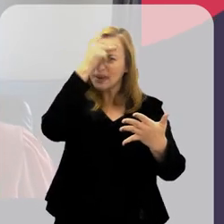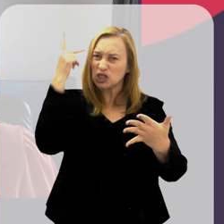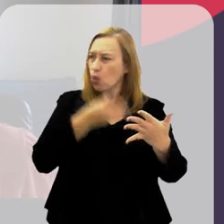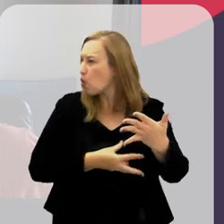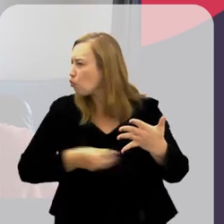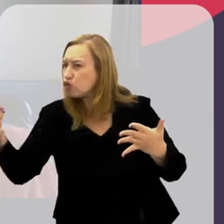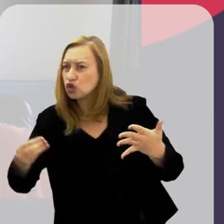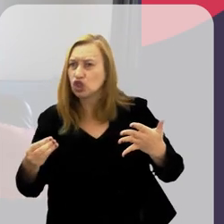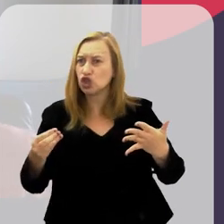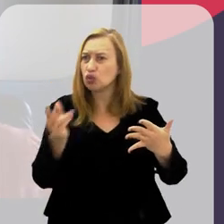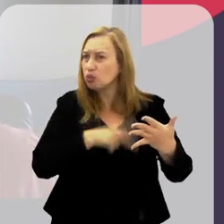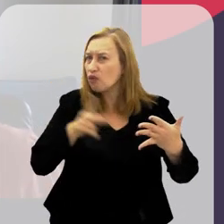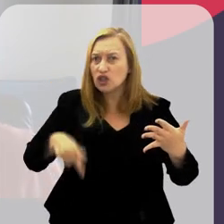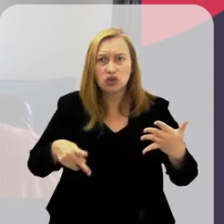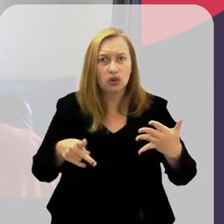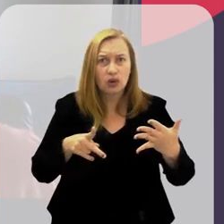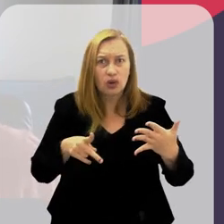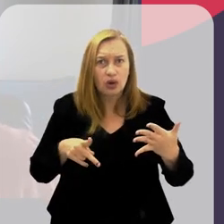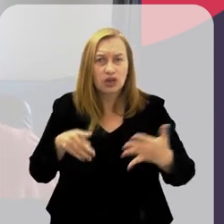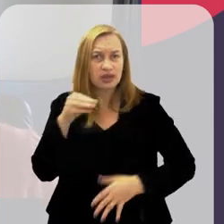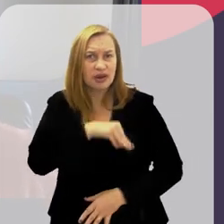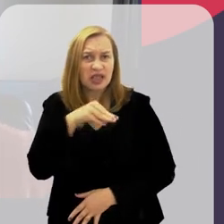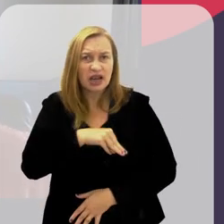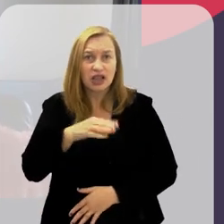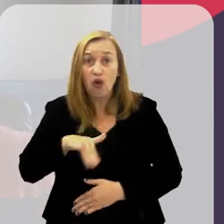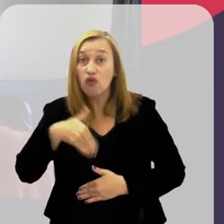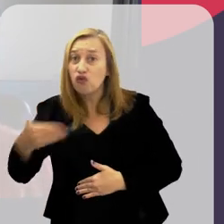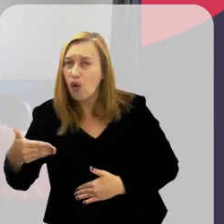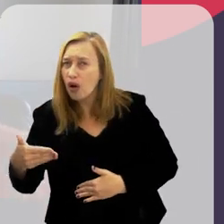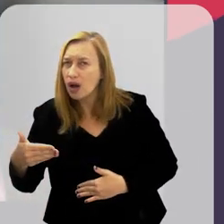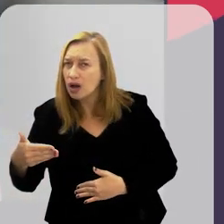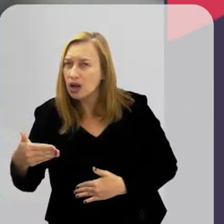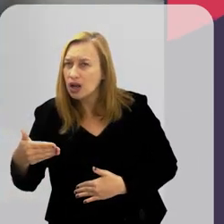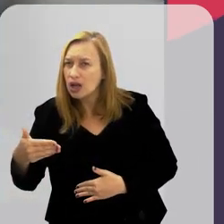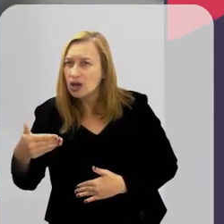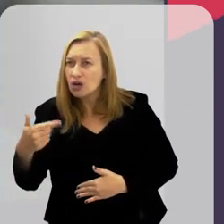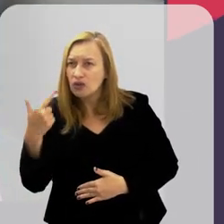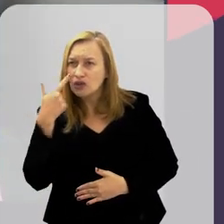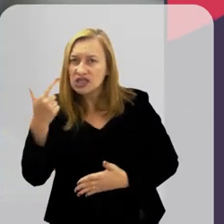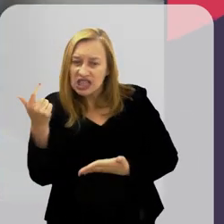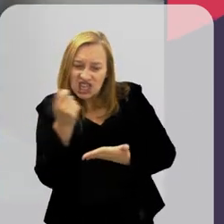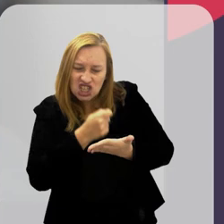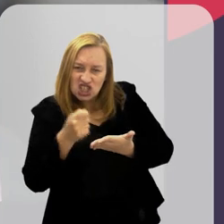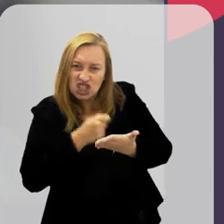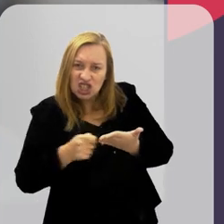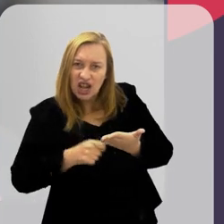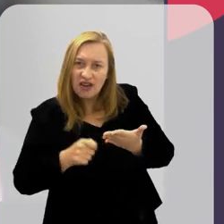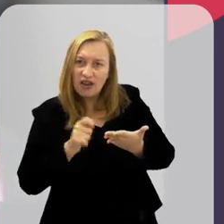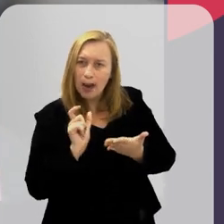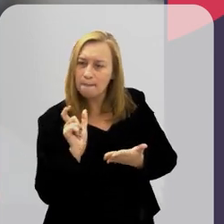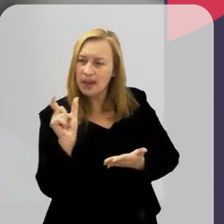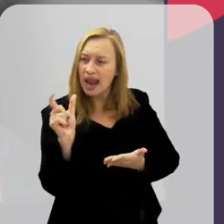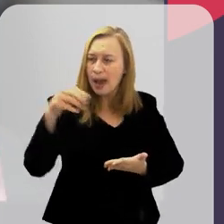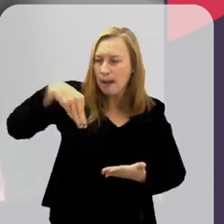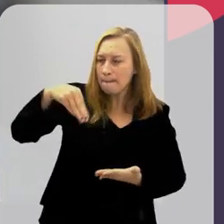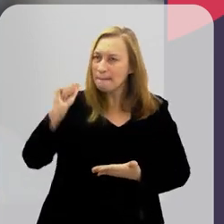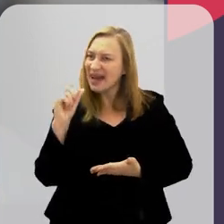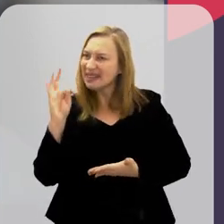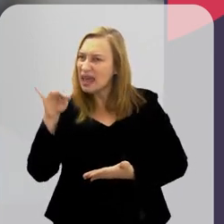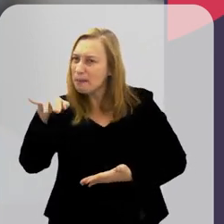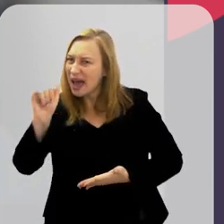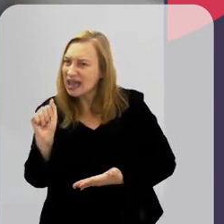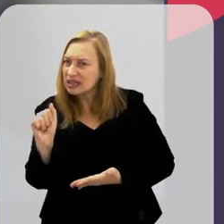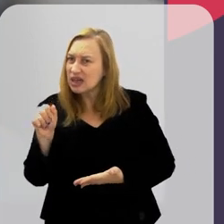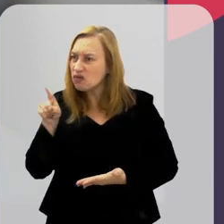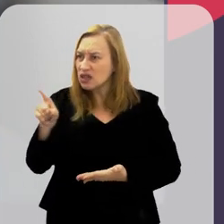isso. Porque tem até pergunta, quando você vê o professor fora da escola, quando você escreve a palavra matemática, e de fato